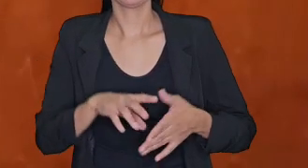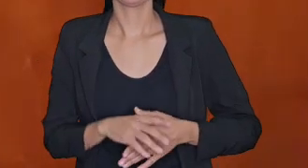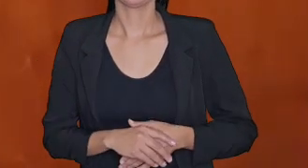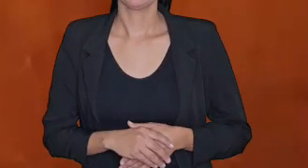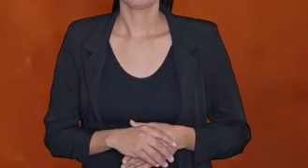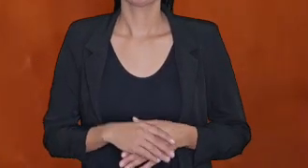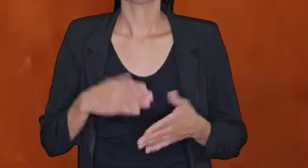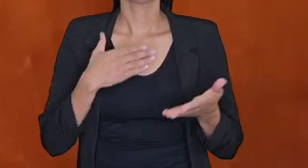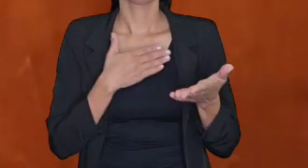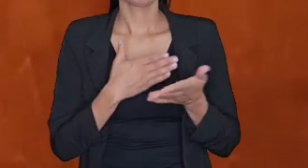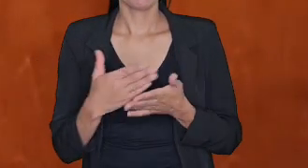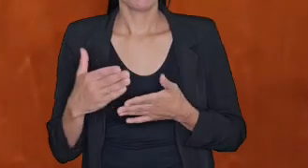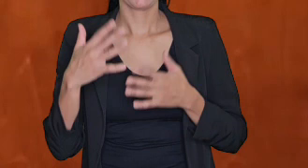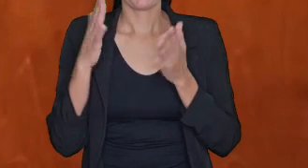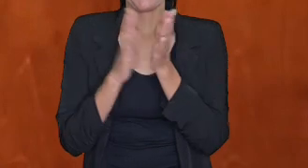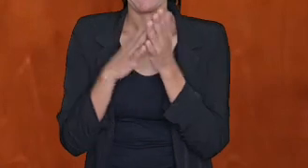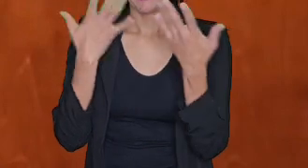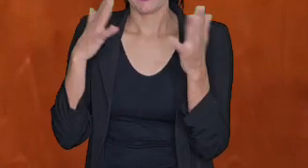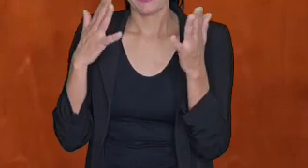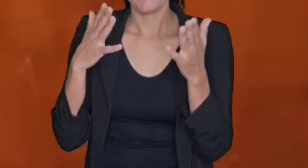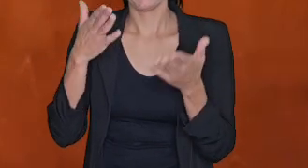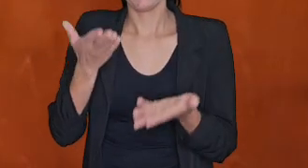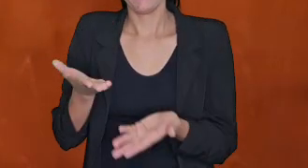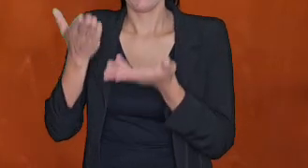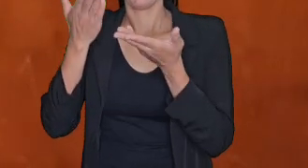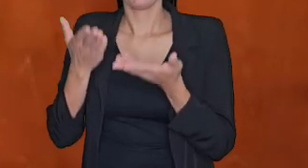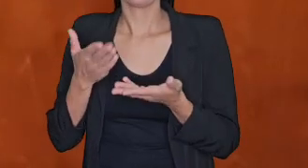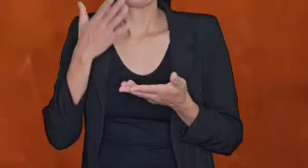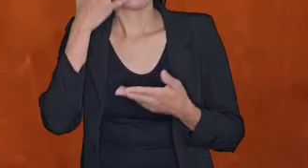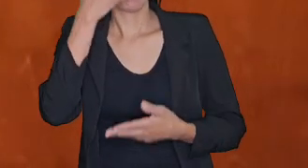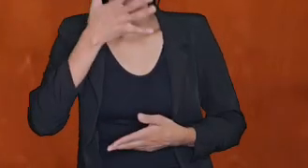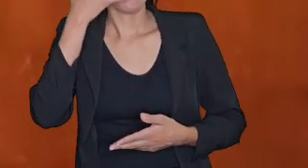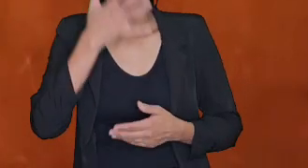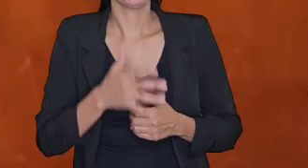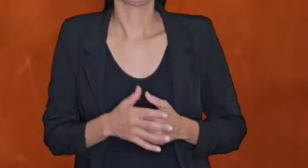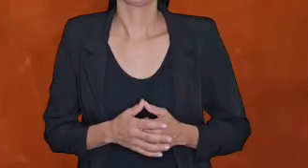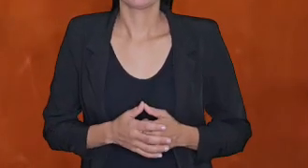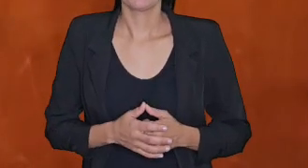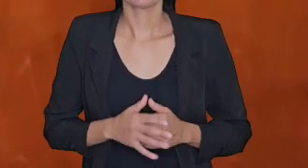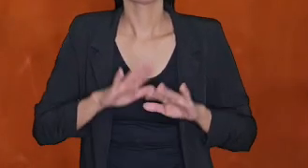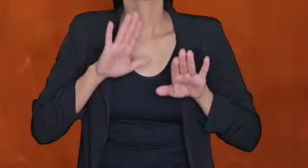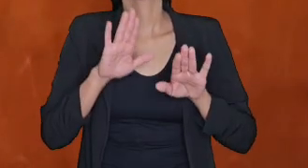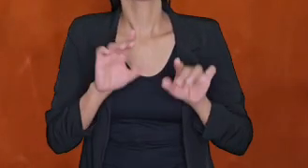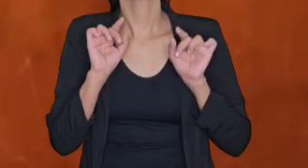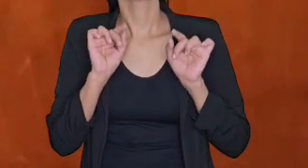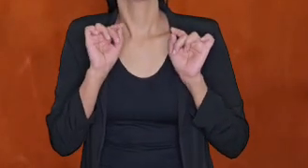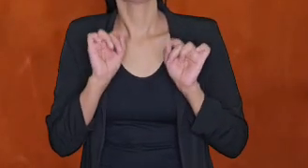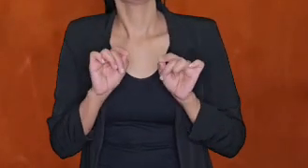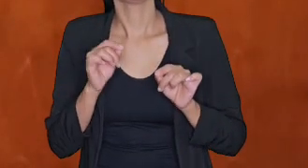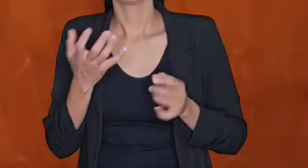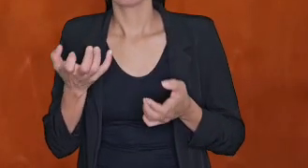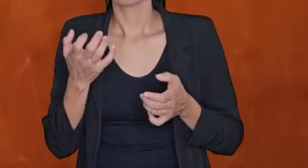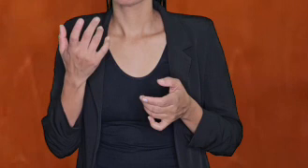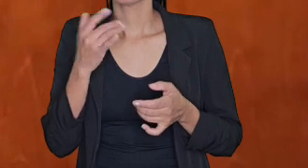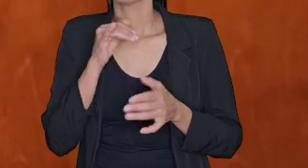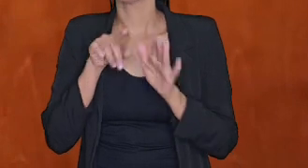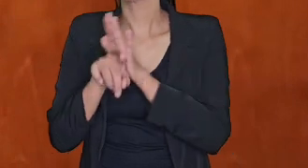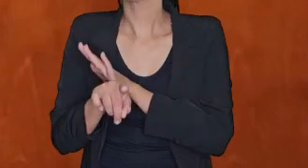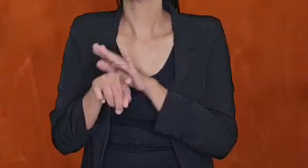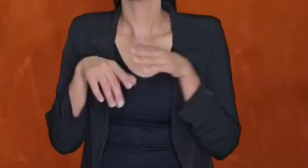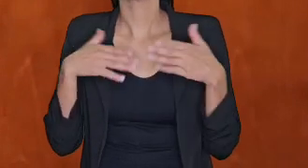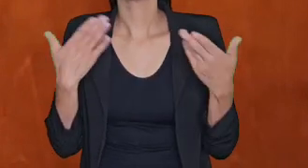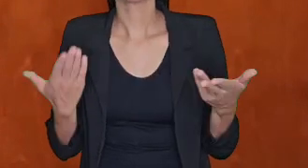Sandro Carvalho. Eu vou ler a pergunta. Inicialmente, parabenizo o Dr. Hércules pela brilhante palestra.